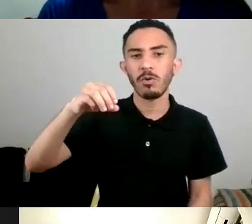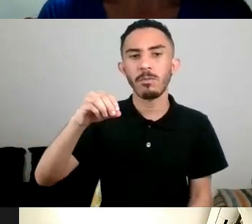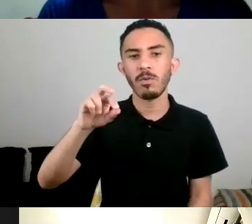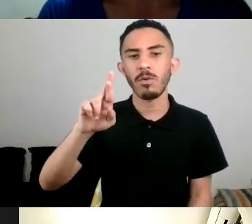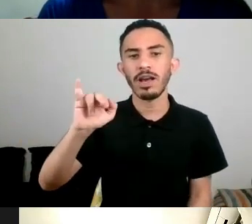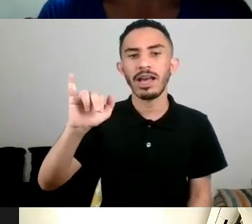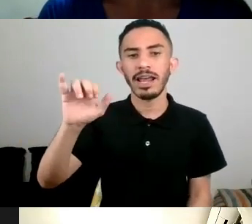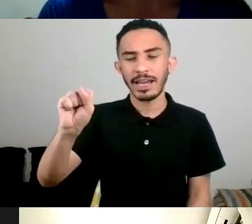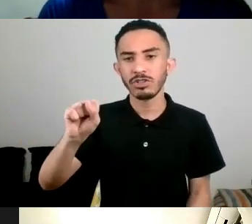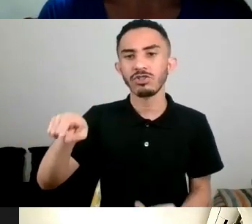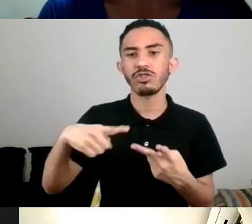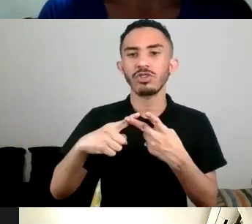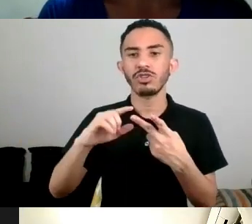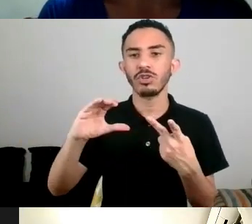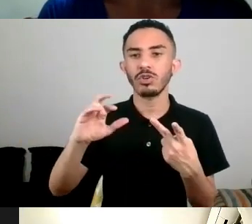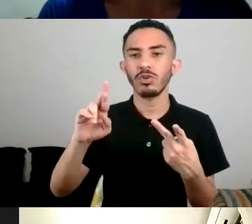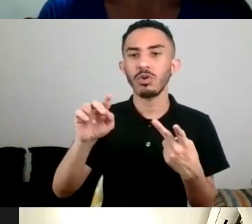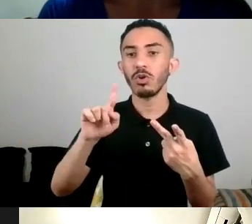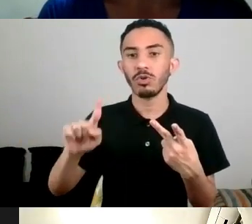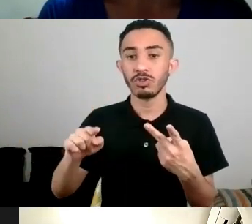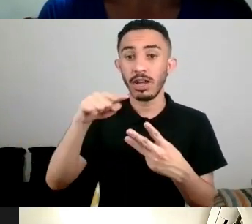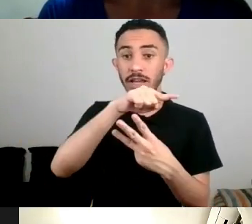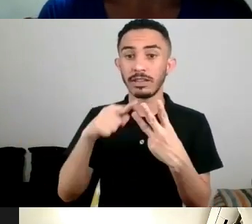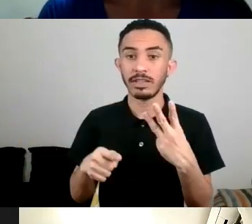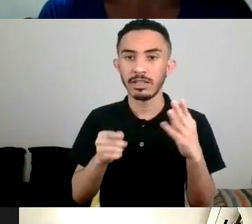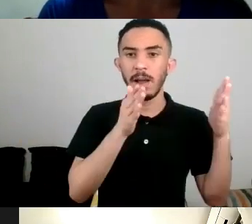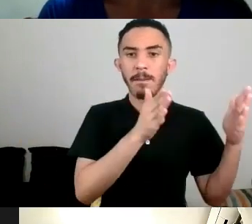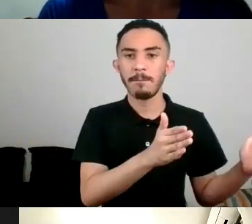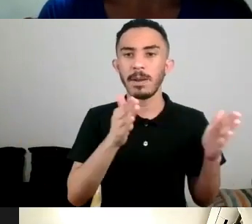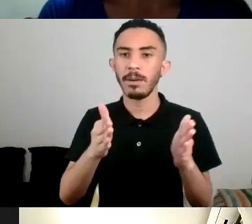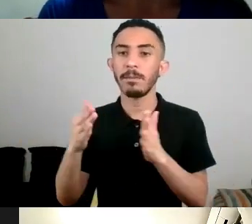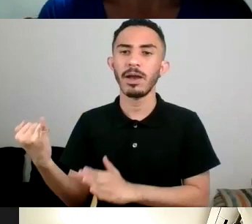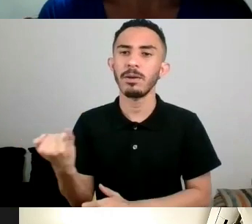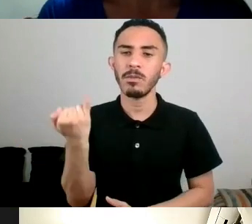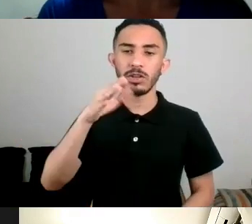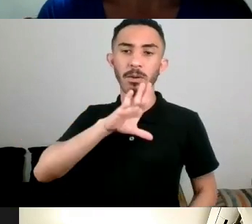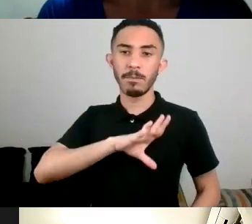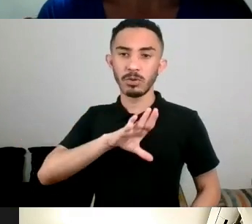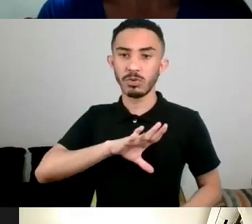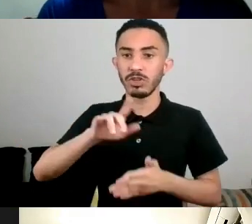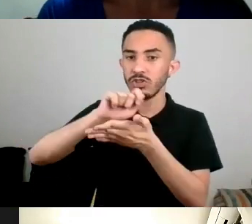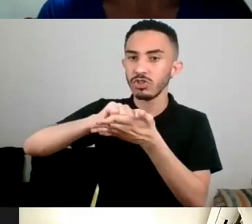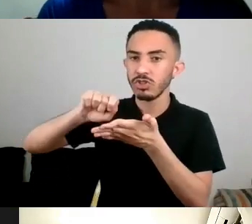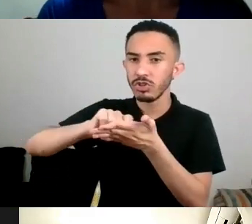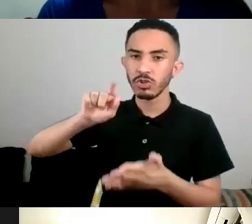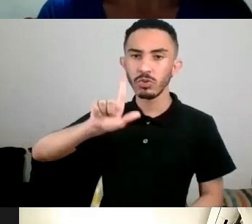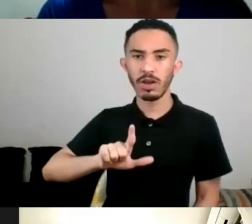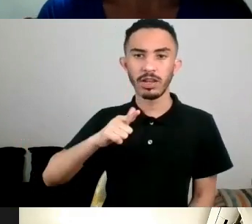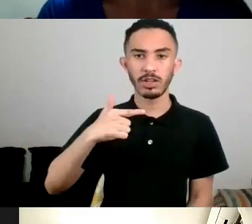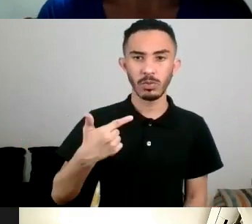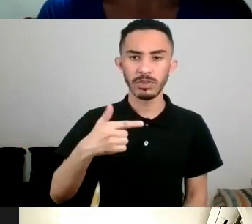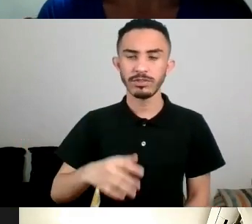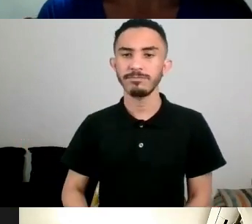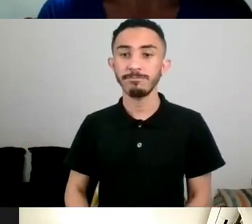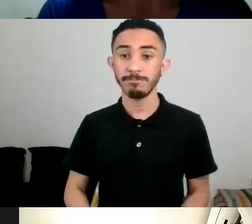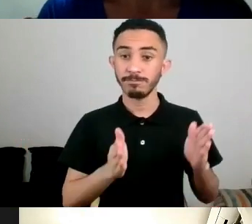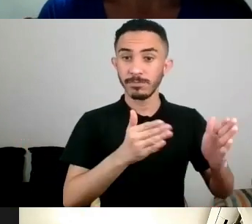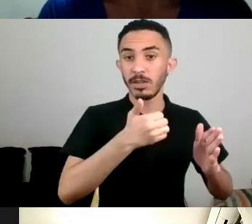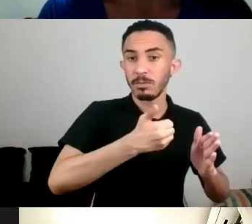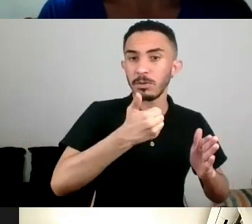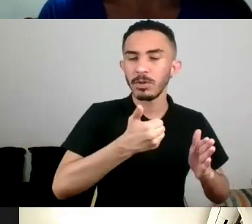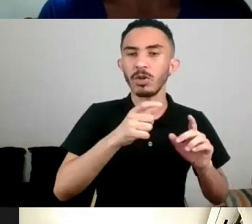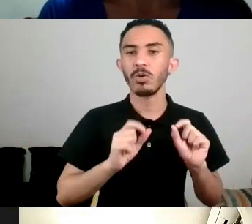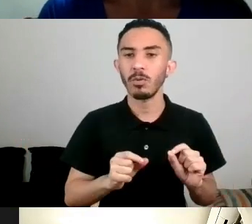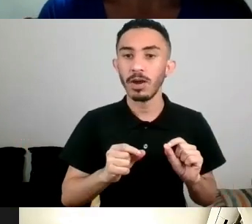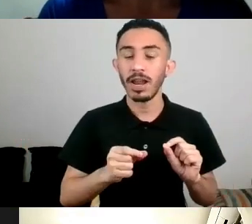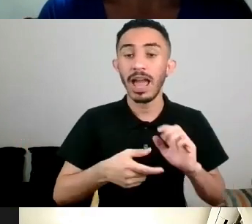3 fases importantes para o desenvolvimento do português escrito como L2. Primeiro, a fase